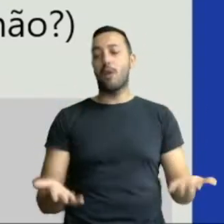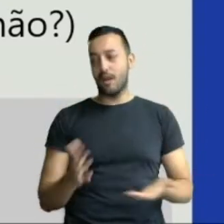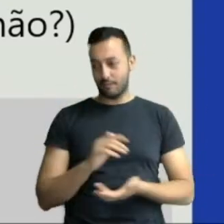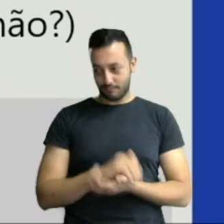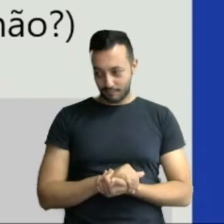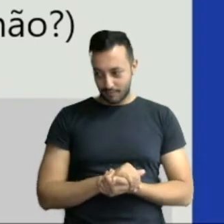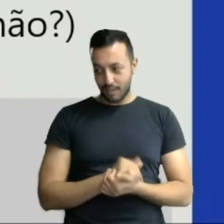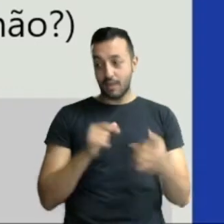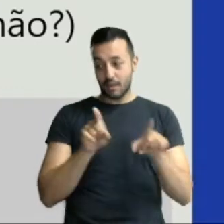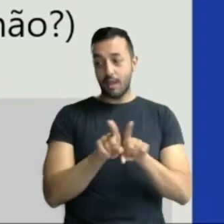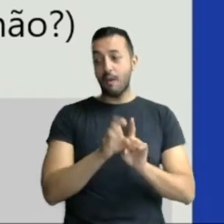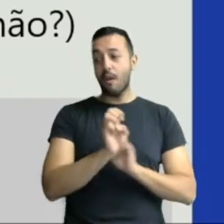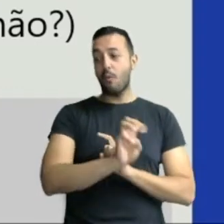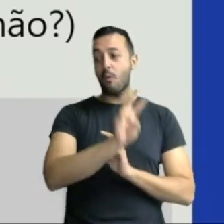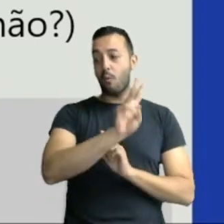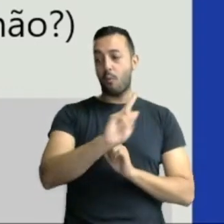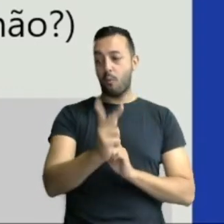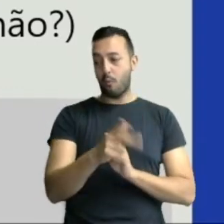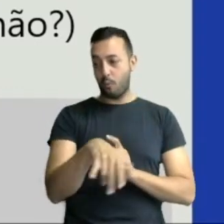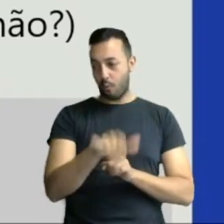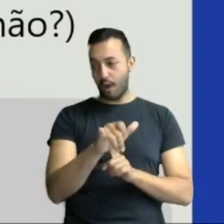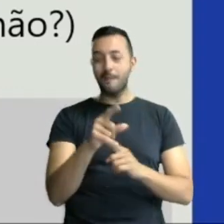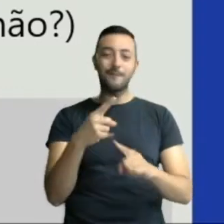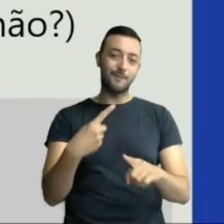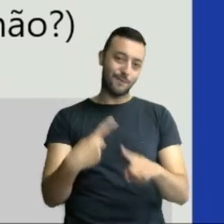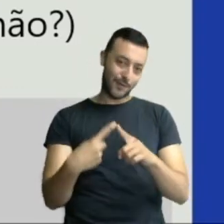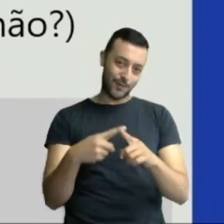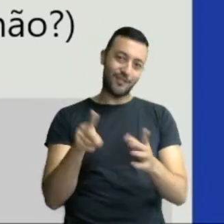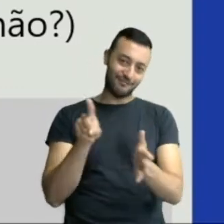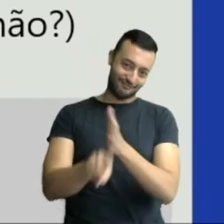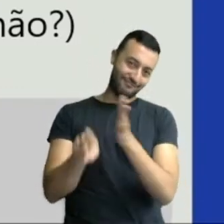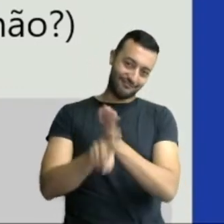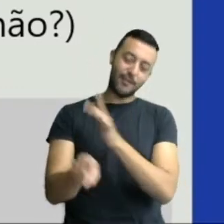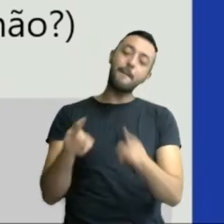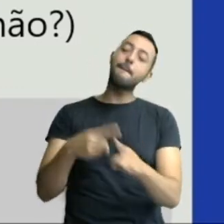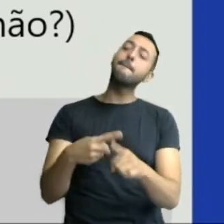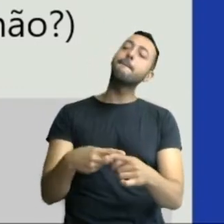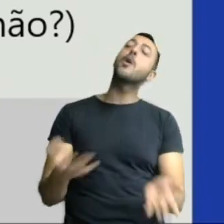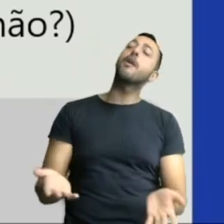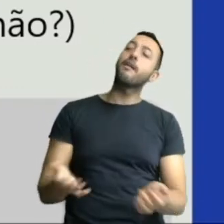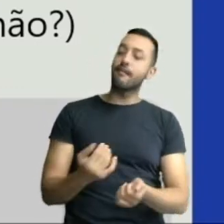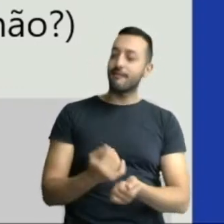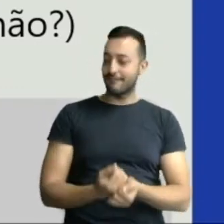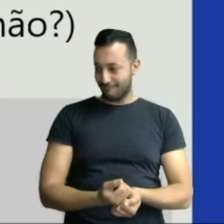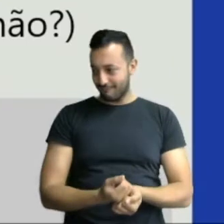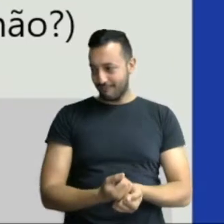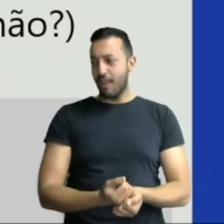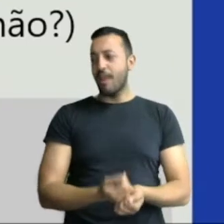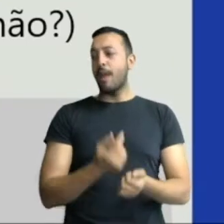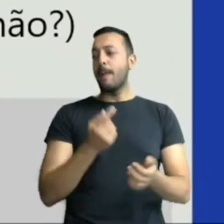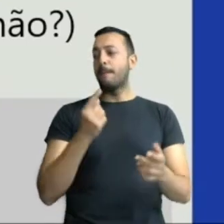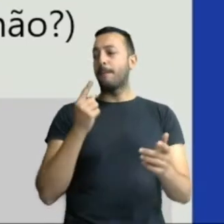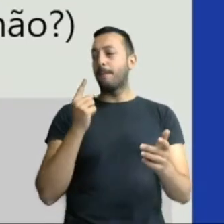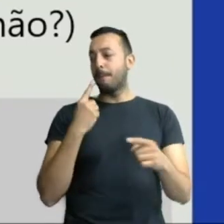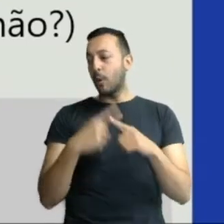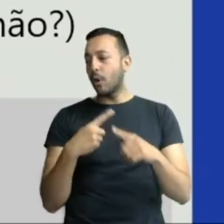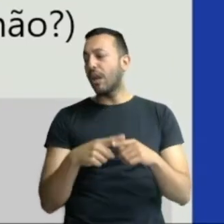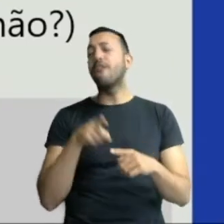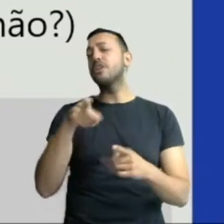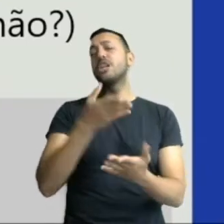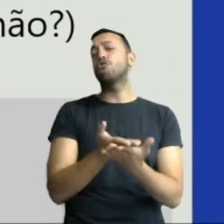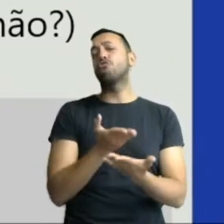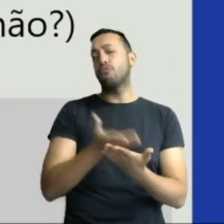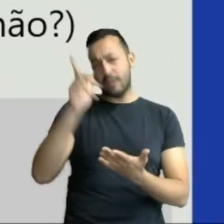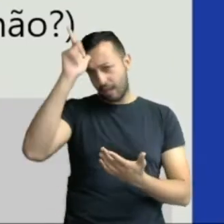E temos why, que é o porquê para perguntas, claro. Why do you study German? Por